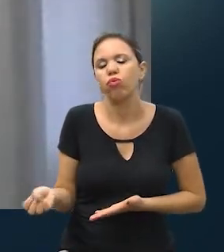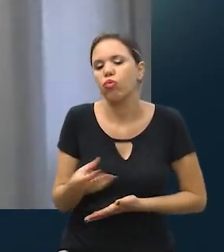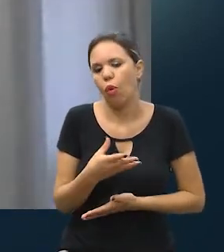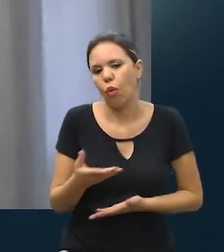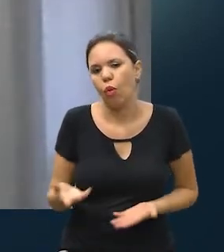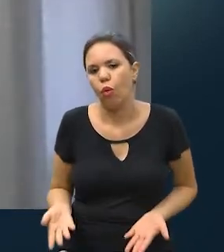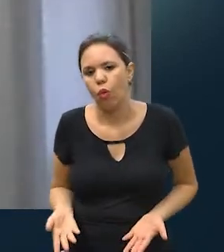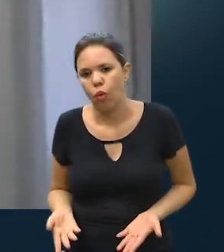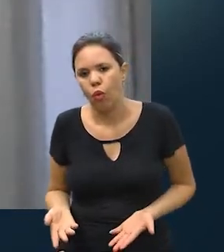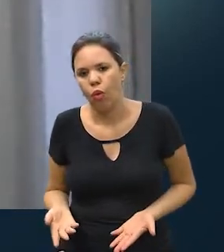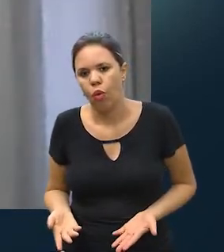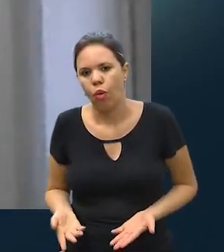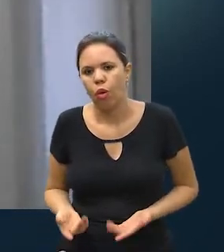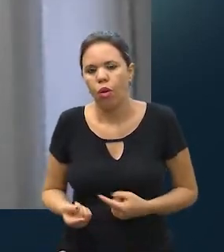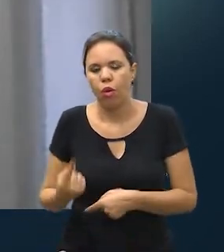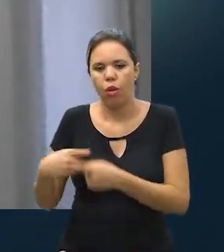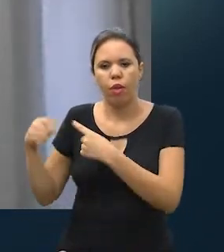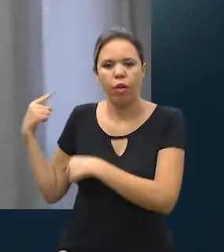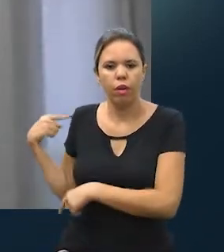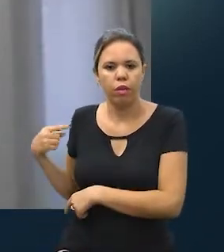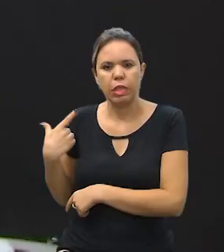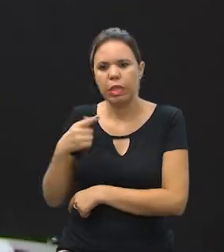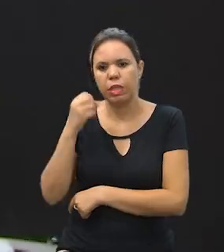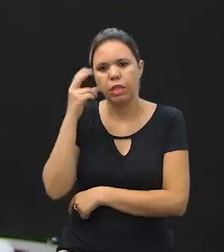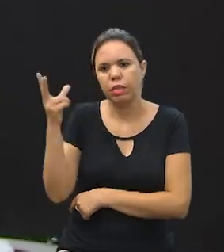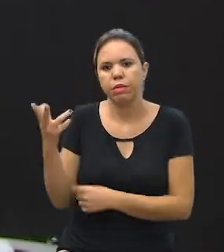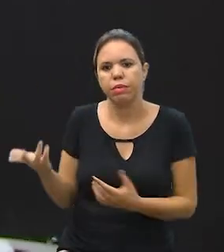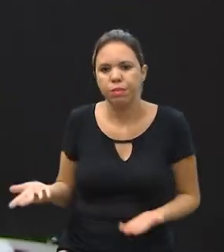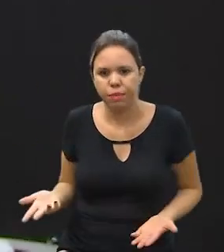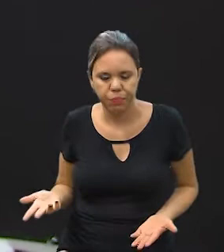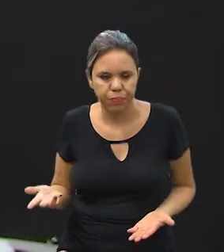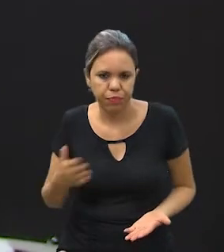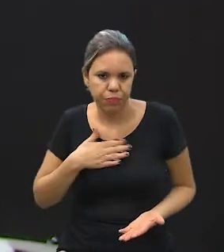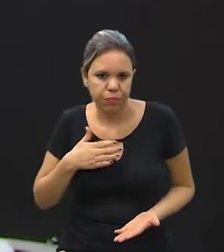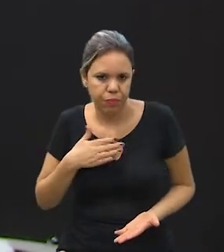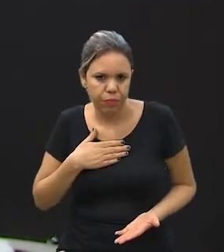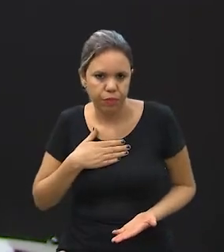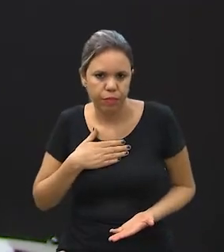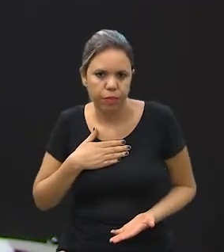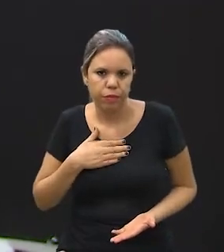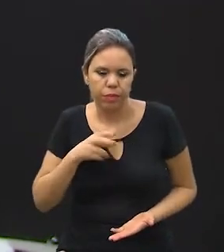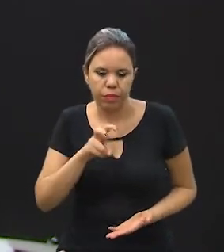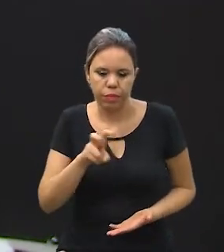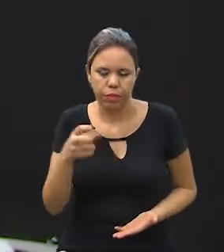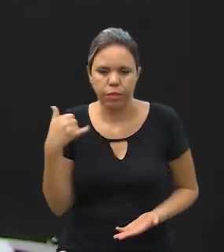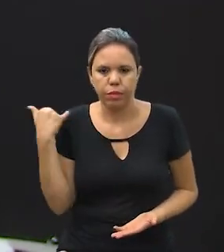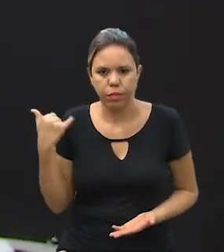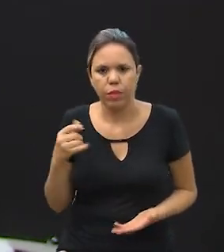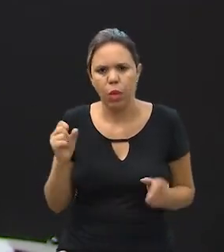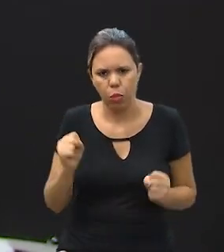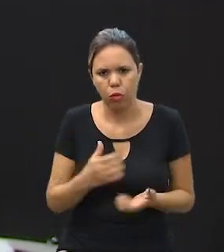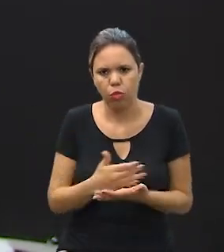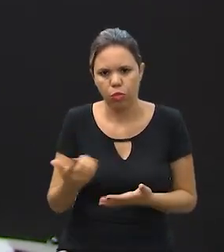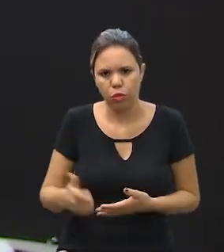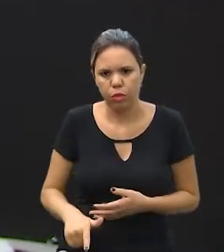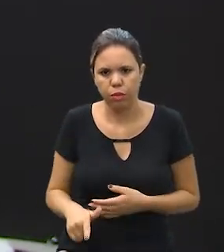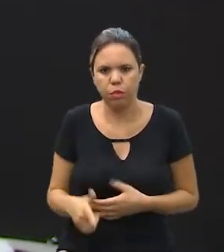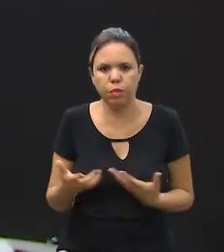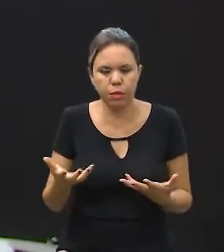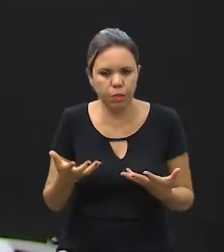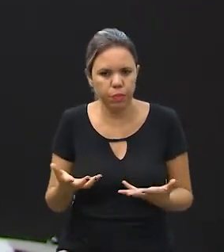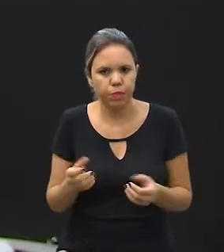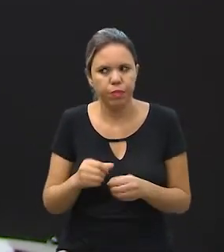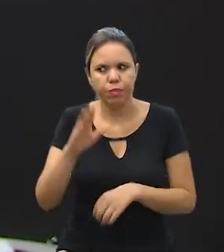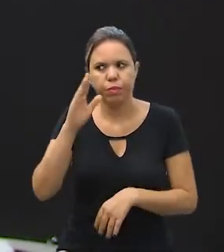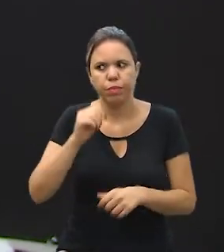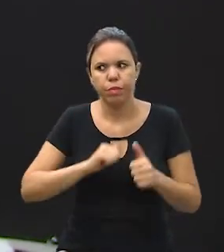novo, ir muito lá para trás, não ter o expertise. Então, para mim, com 55 anos, tudo bem, posso recomeçar, mas requer muito